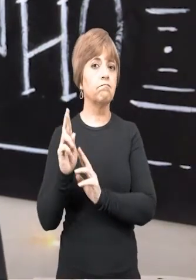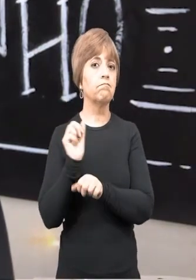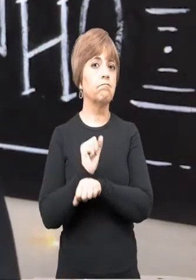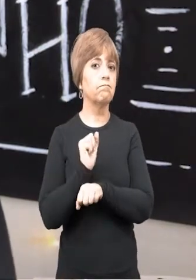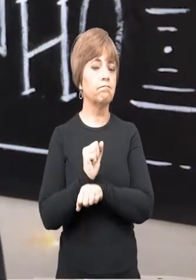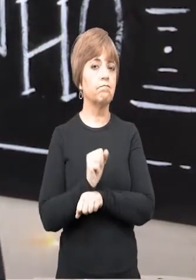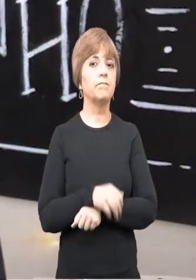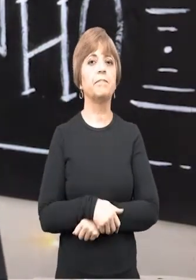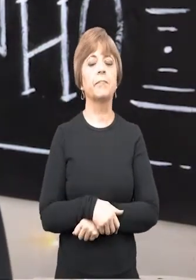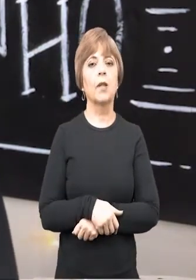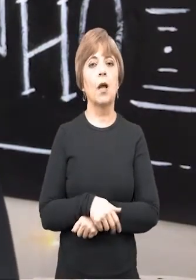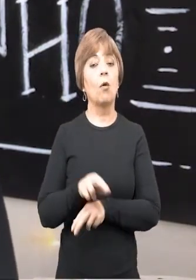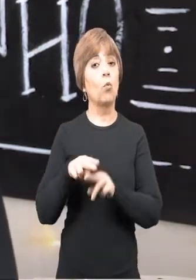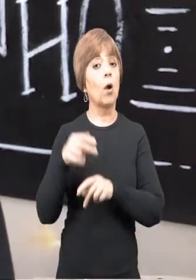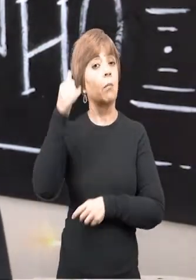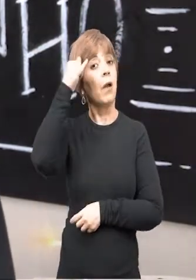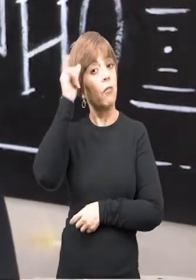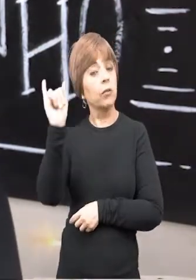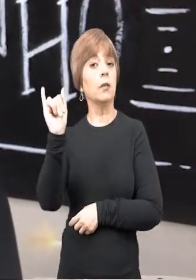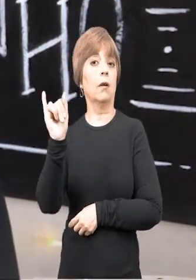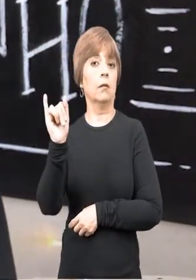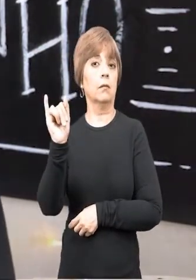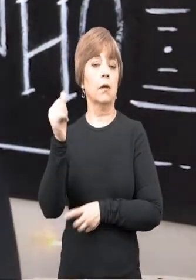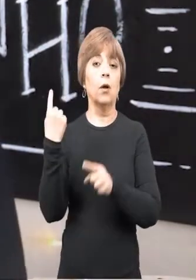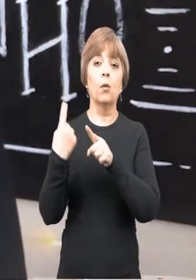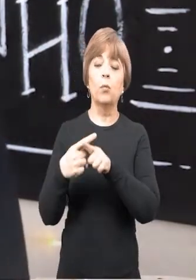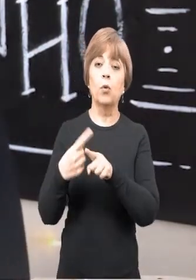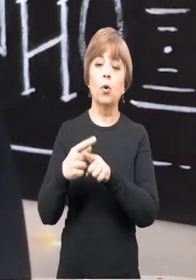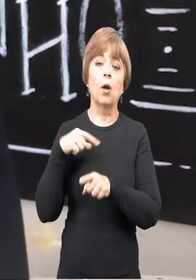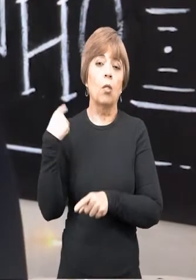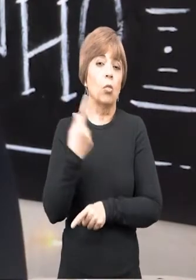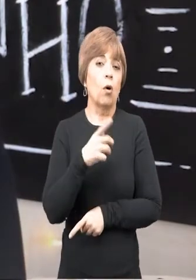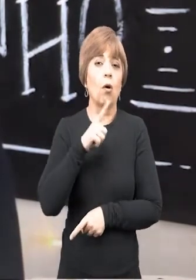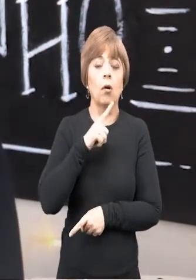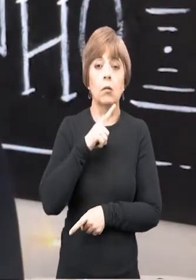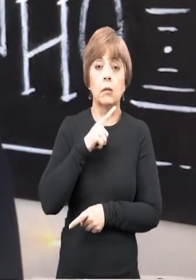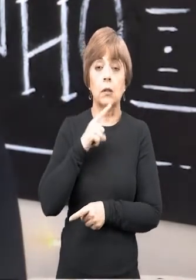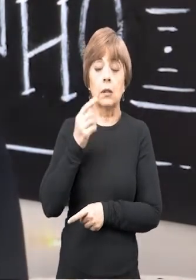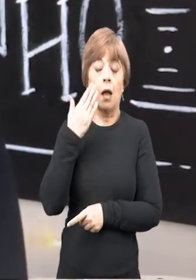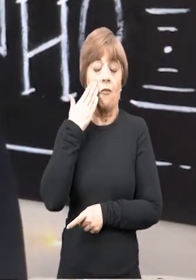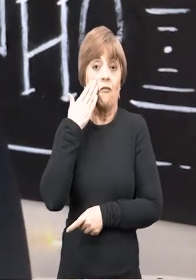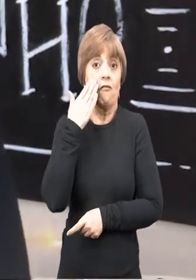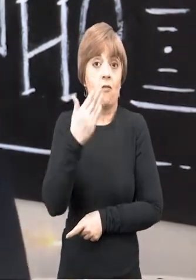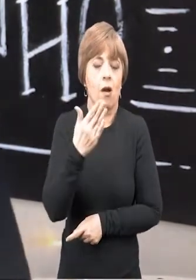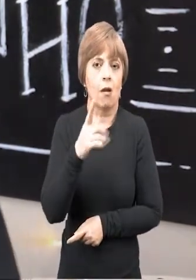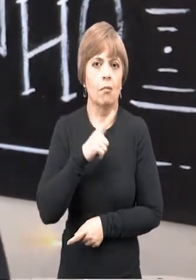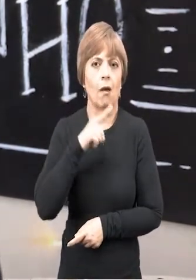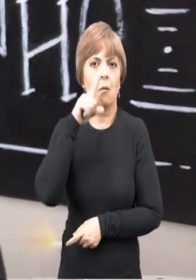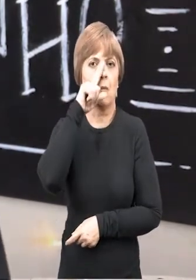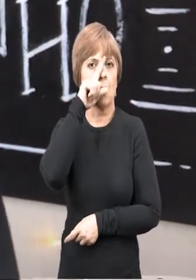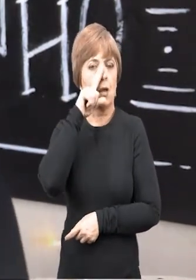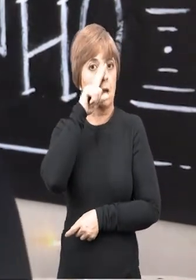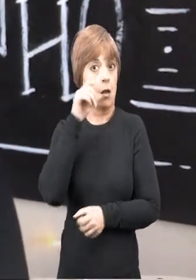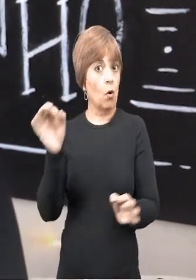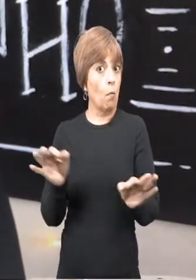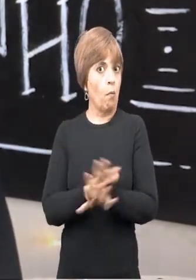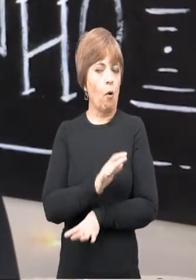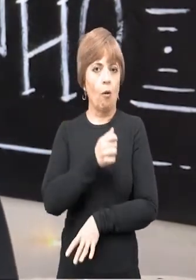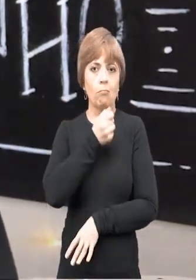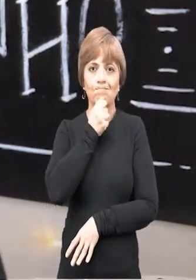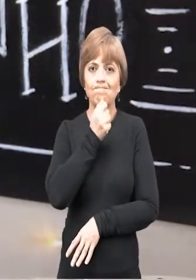pautados no princípio da precaução, né? Como nós estamos diante de uma ameaça que ainda não foi